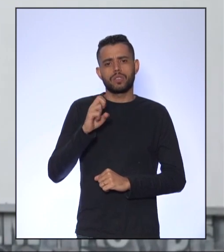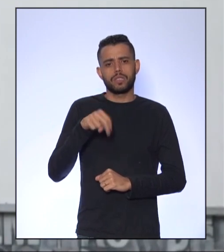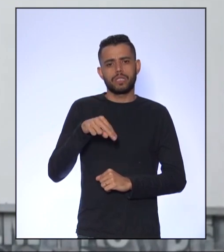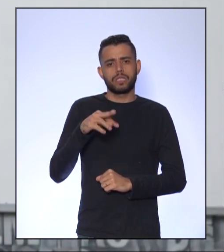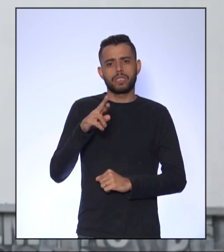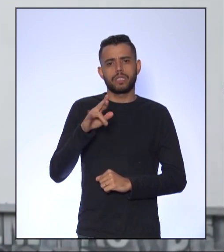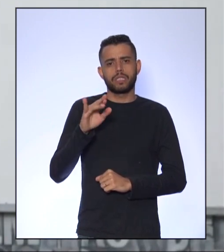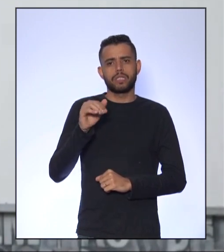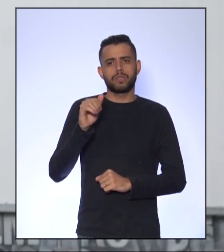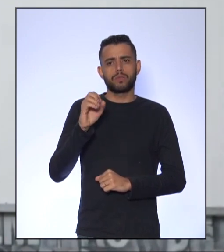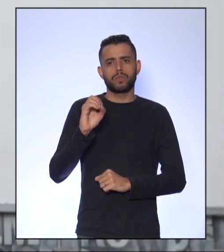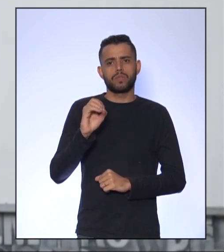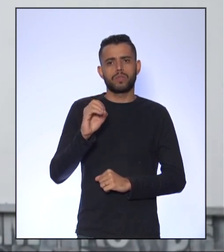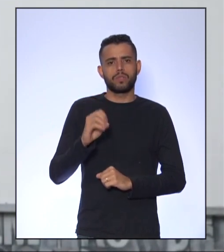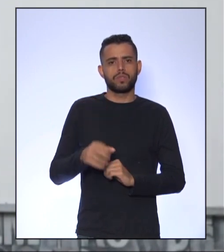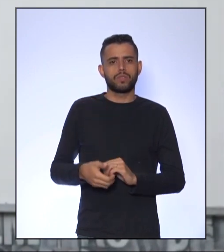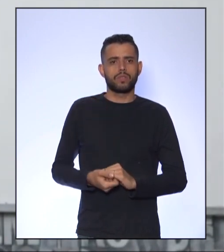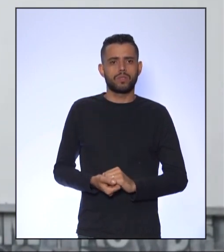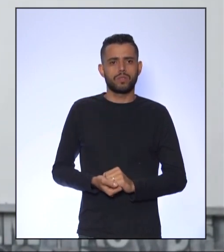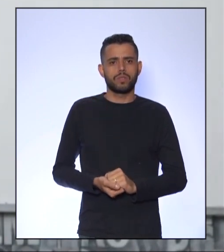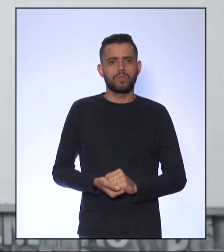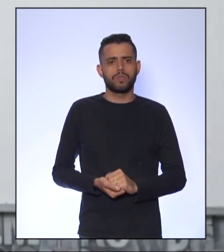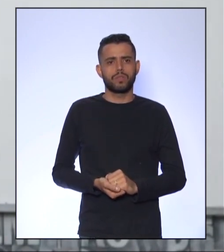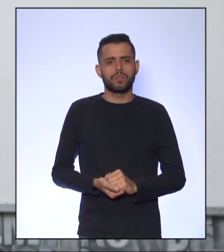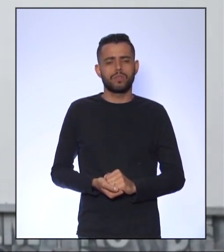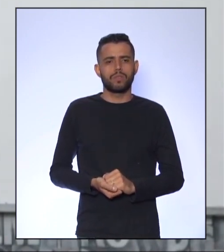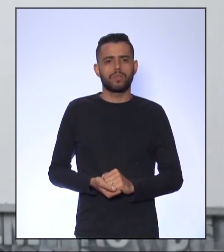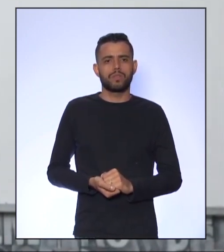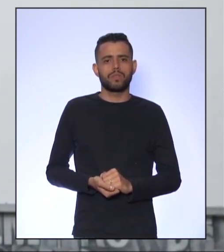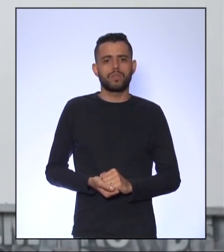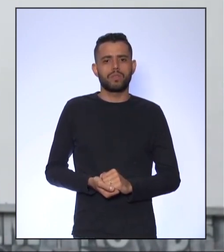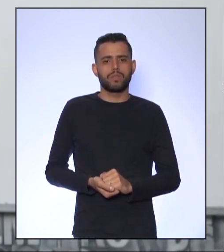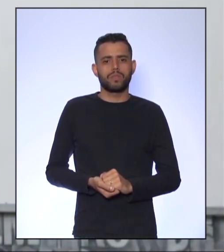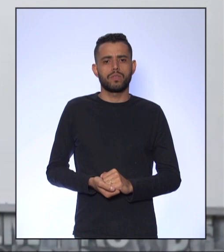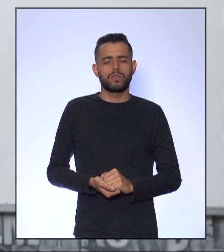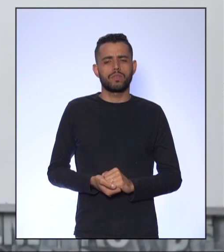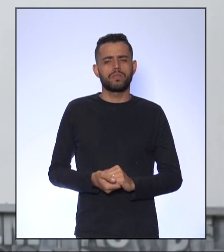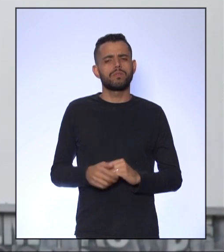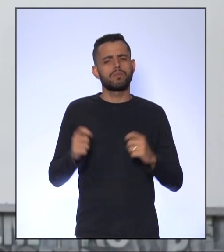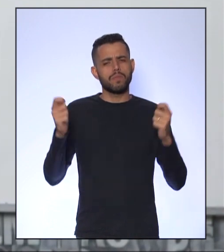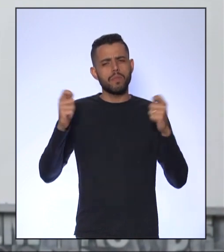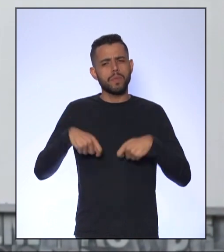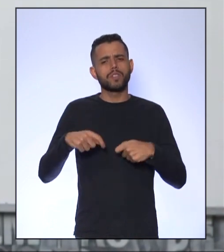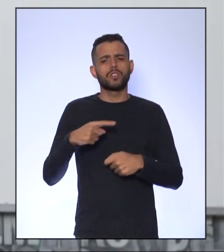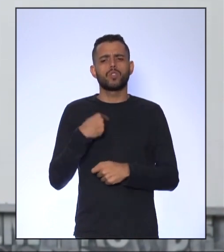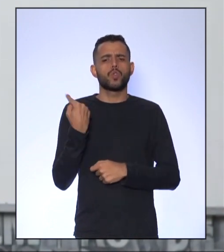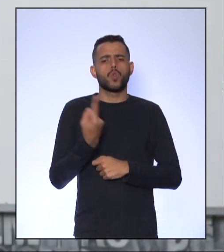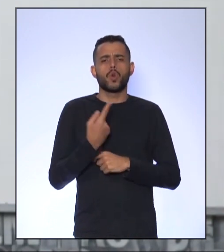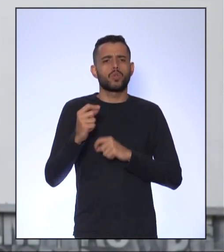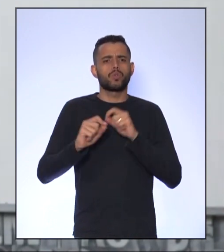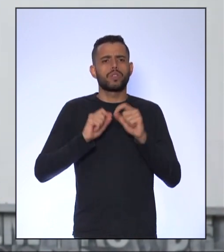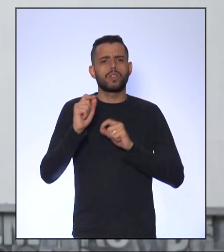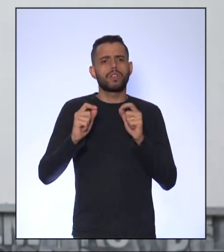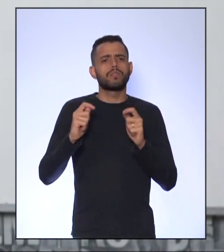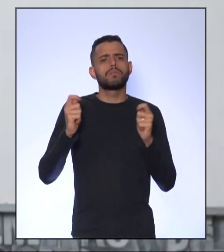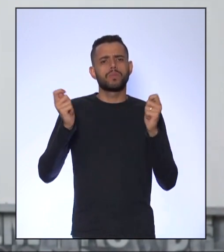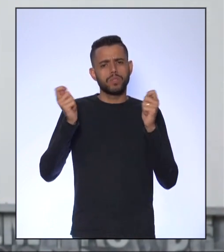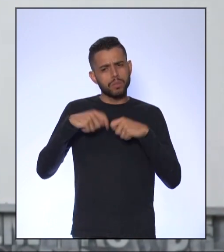heliocentrismo. O heliocentrismo permite que nós possamos